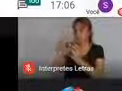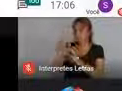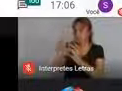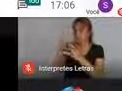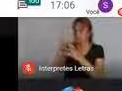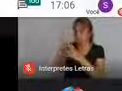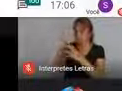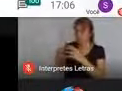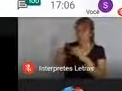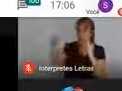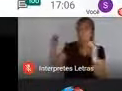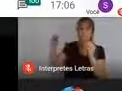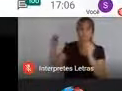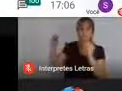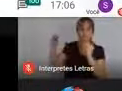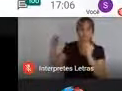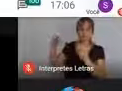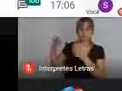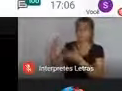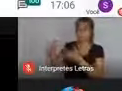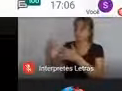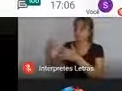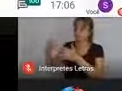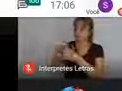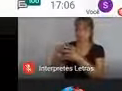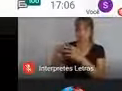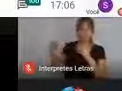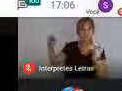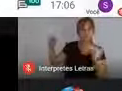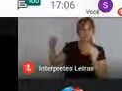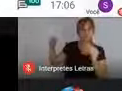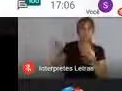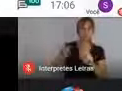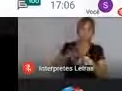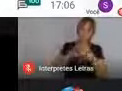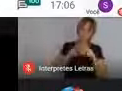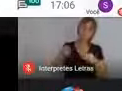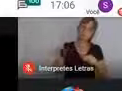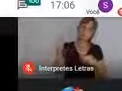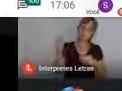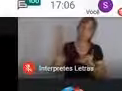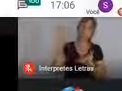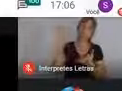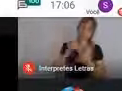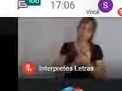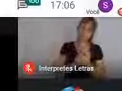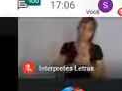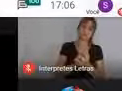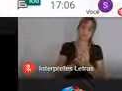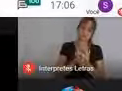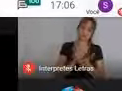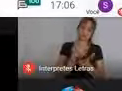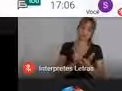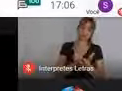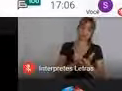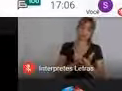uma certa urgência de fazer um estudo de registro e de pesquisa dessas palavras, né? Porque com